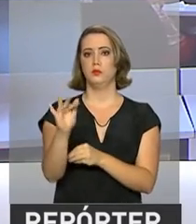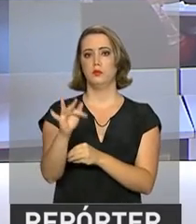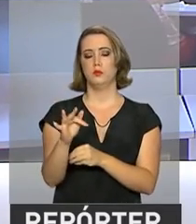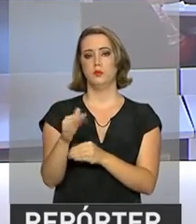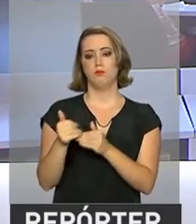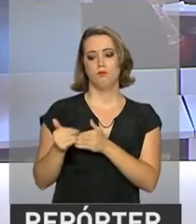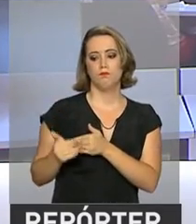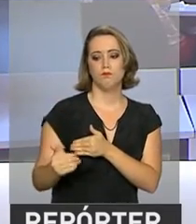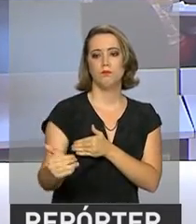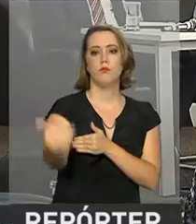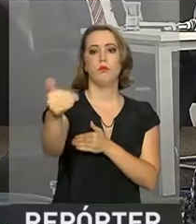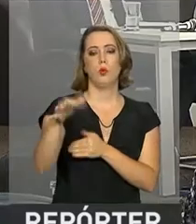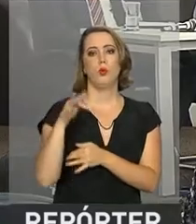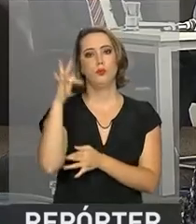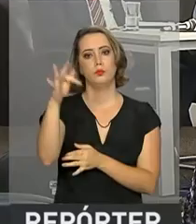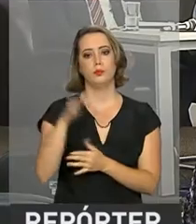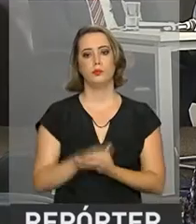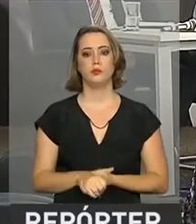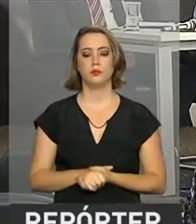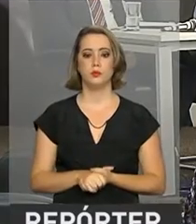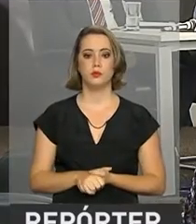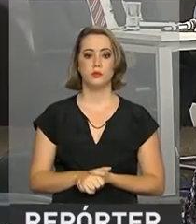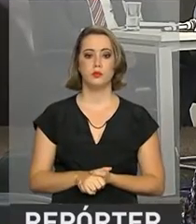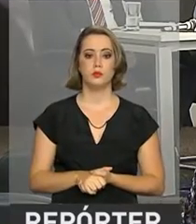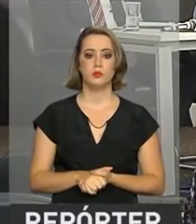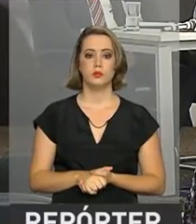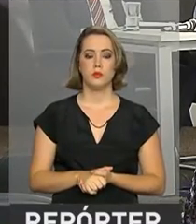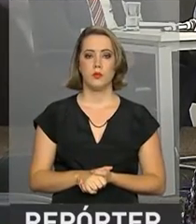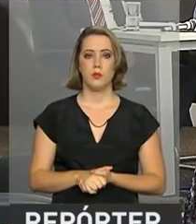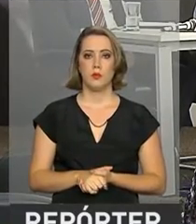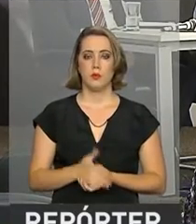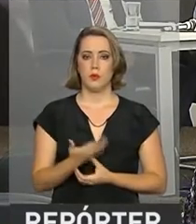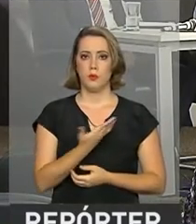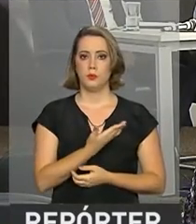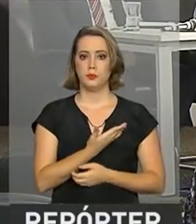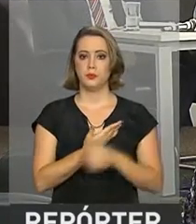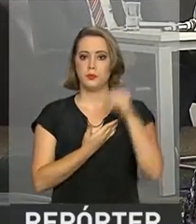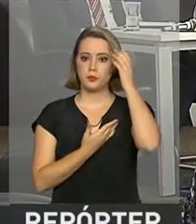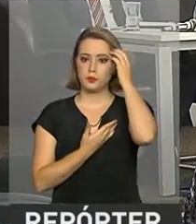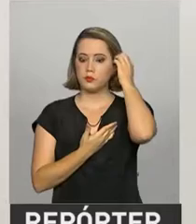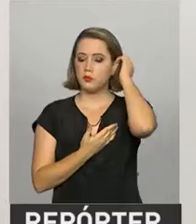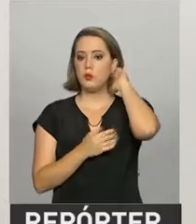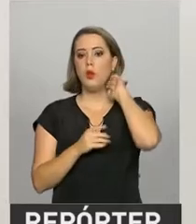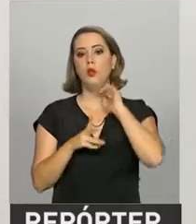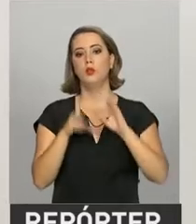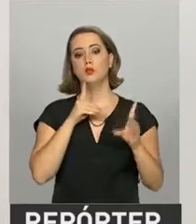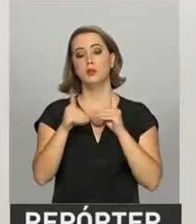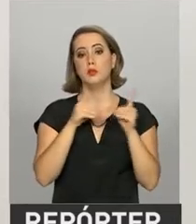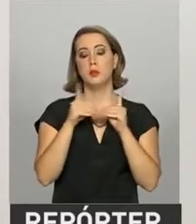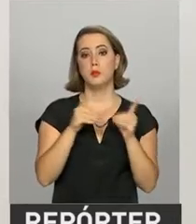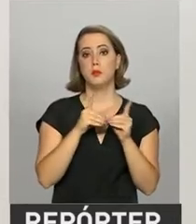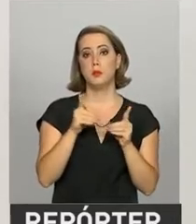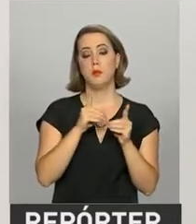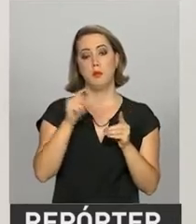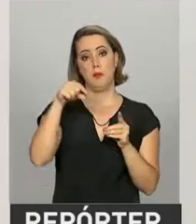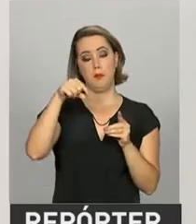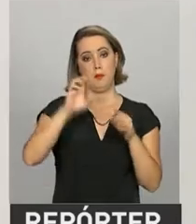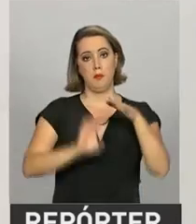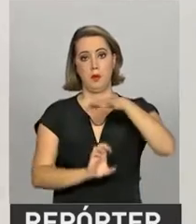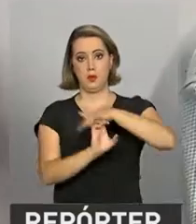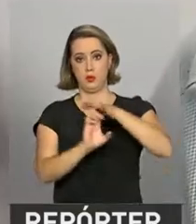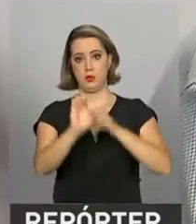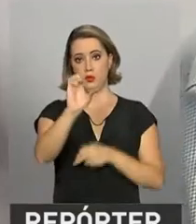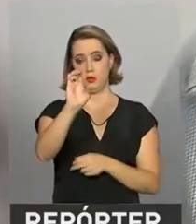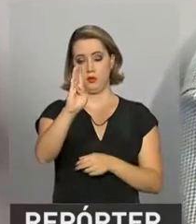gerações o debate na sede da empresa brasil de comunicação reuniu especialistas da área previdenciária